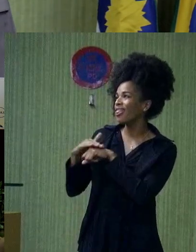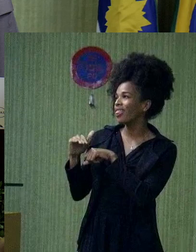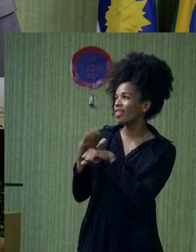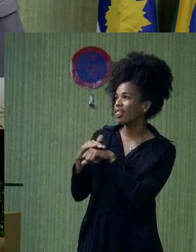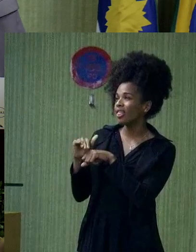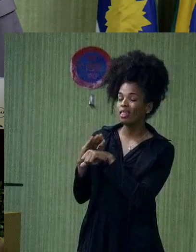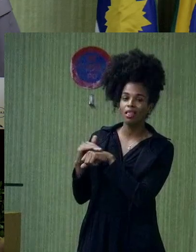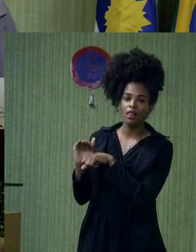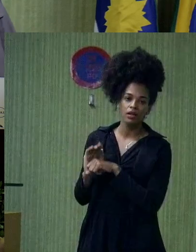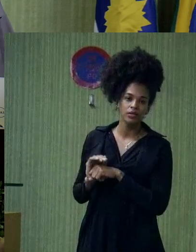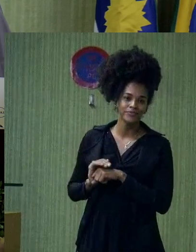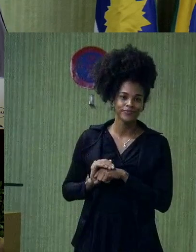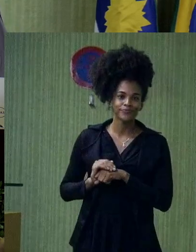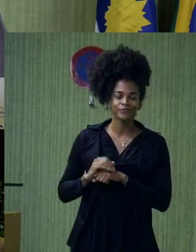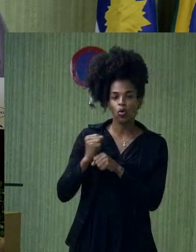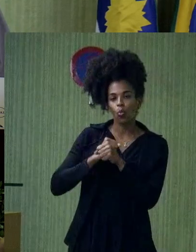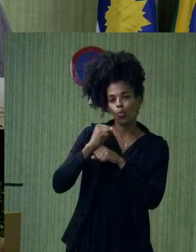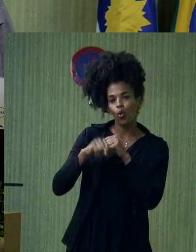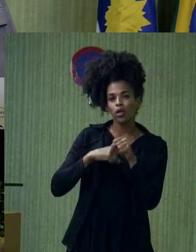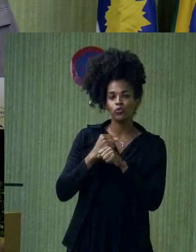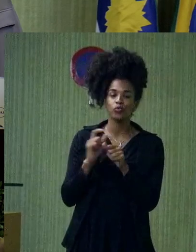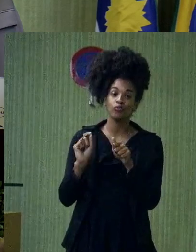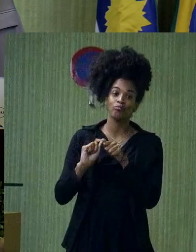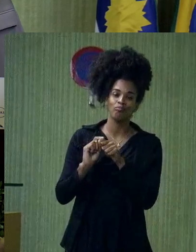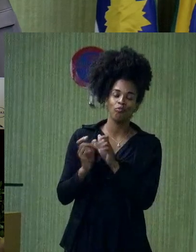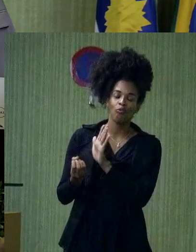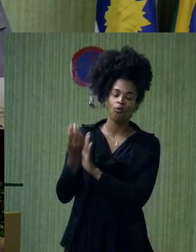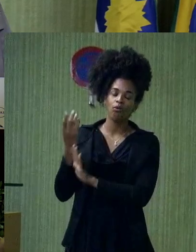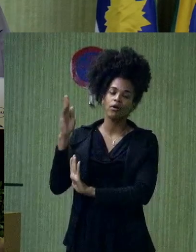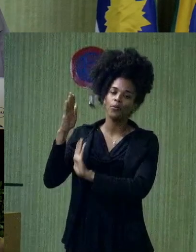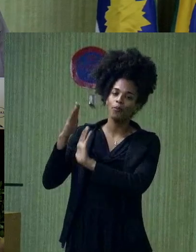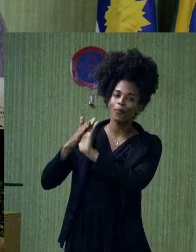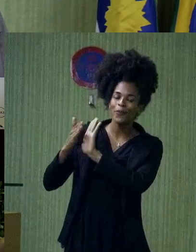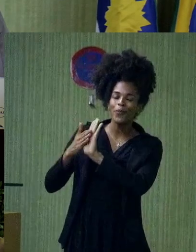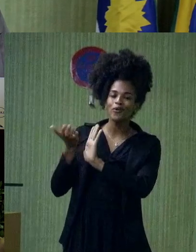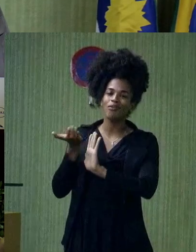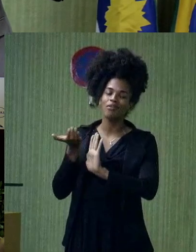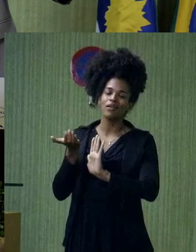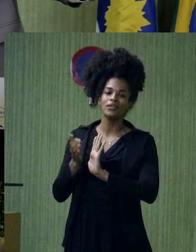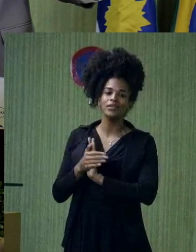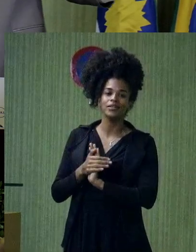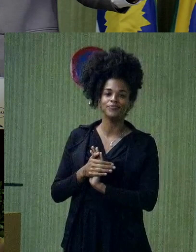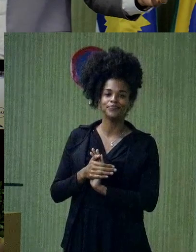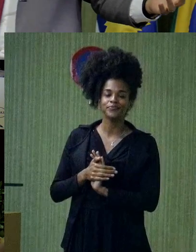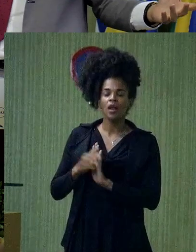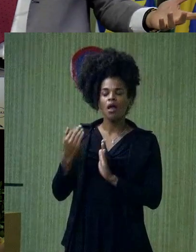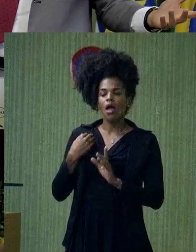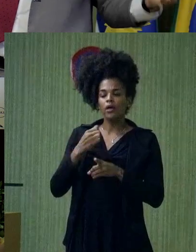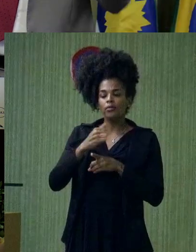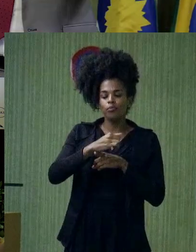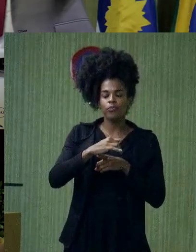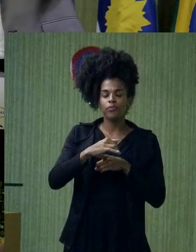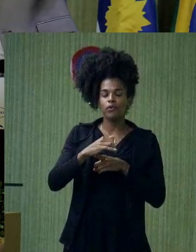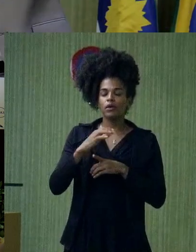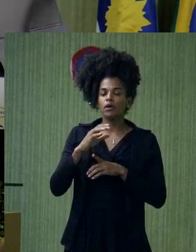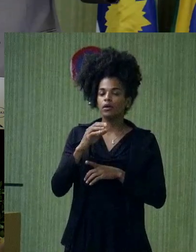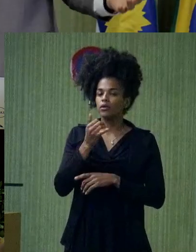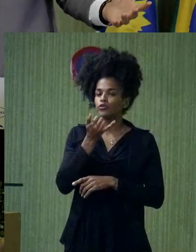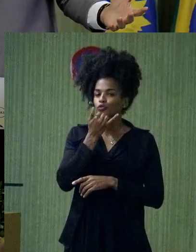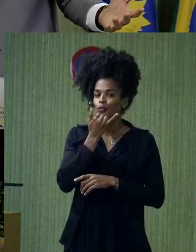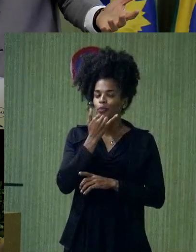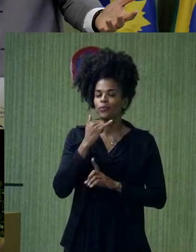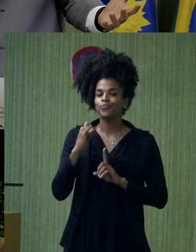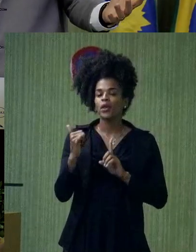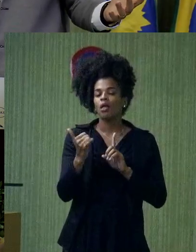inteiro ou então faz o projeto que ele quer chegou uma denúncia dessa vai para onde na universidade particular para MPF ou pro